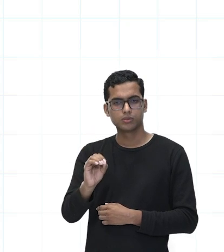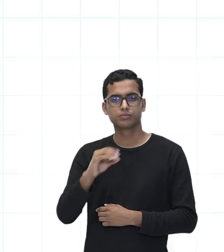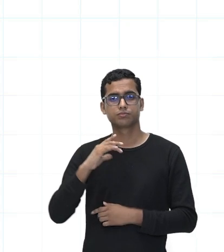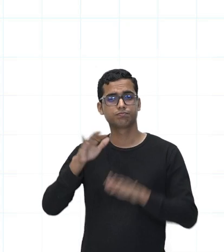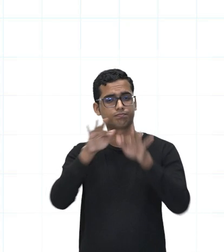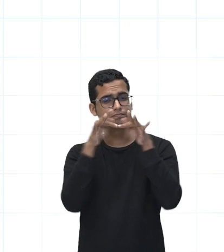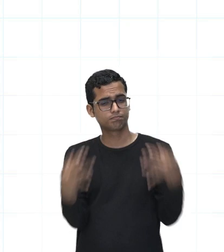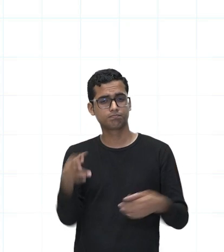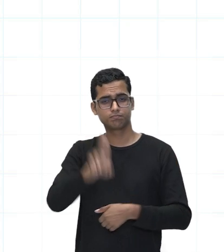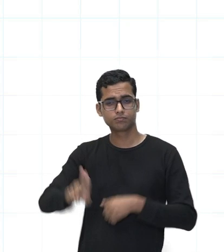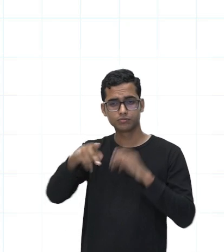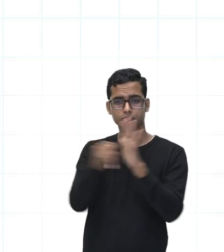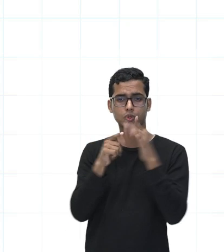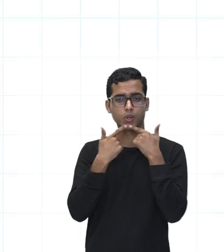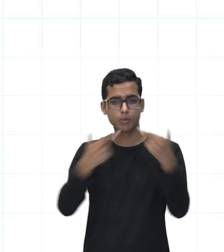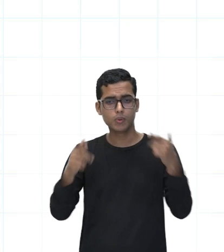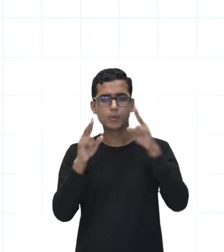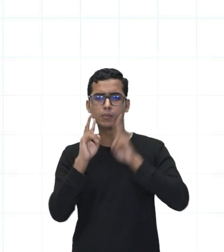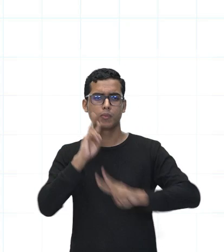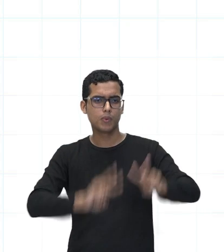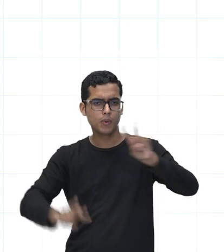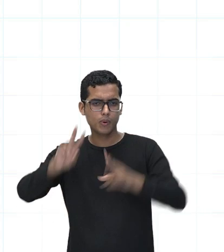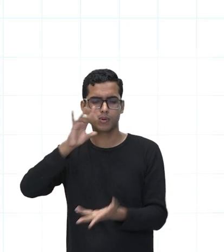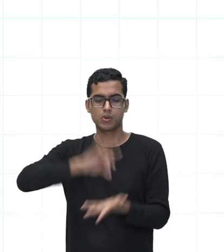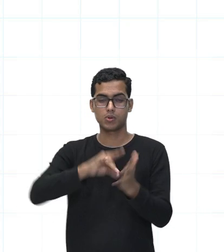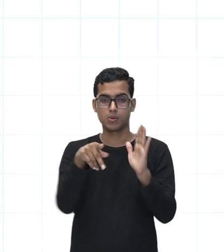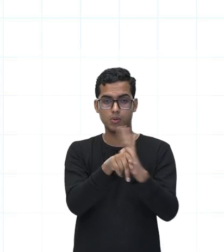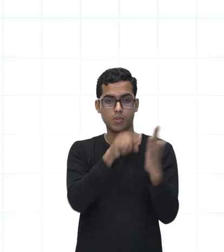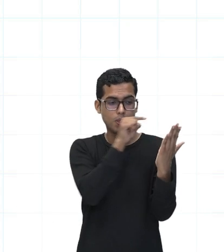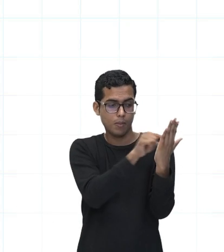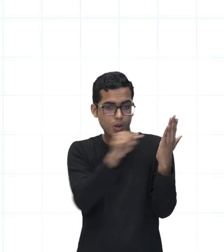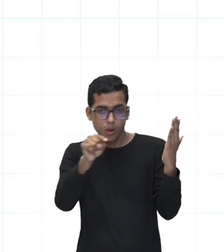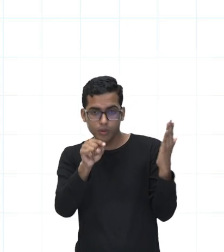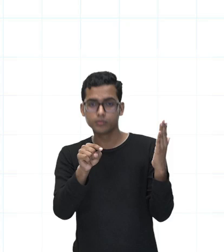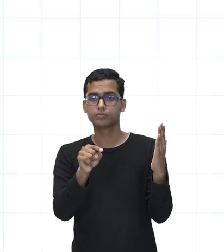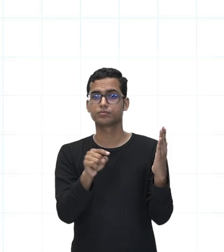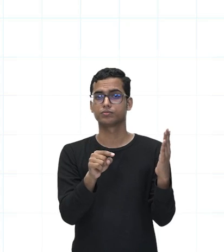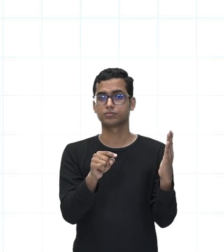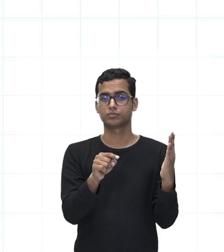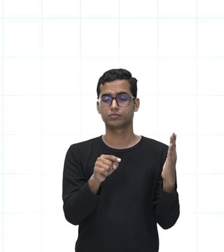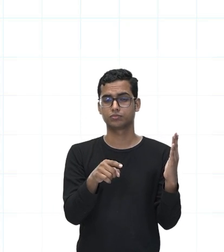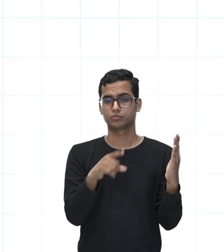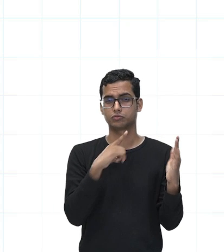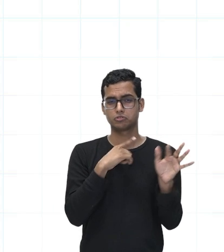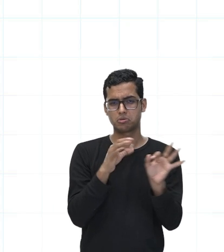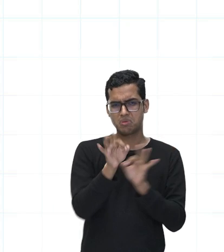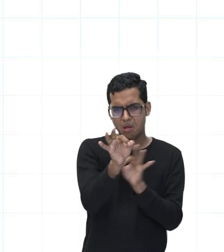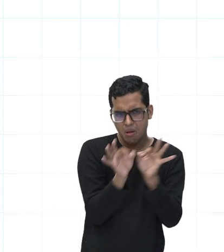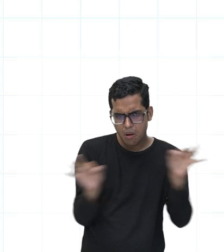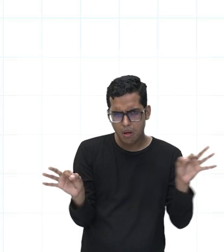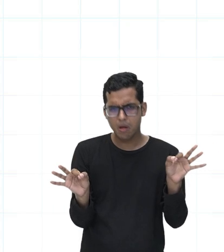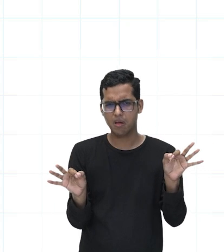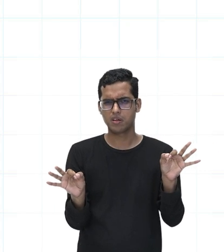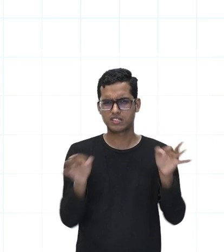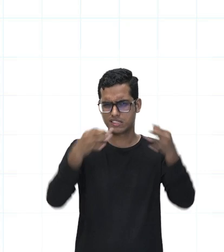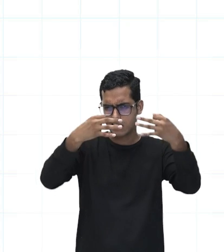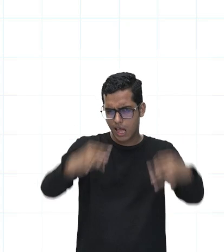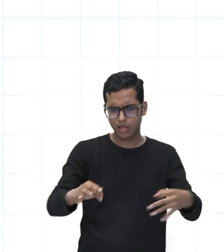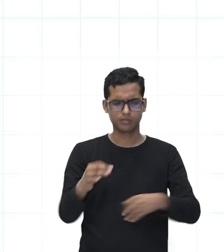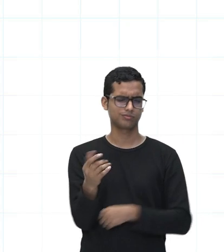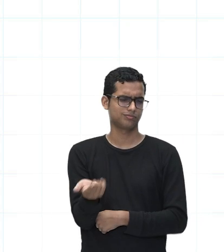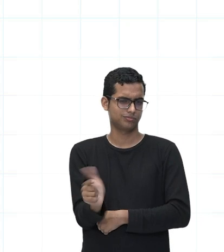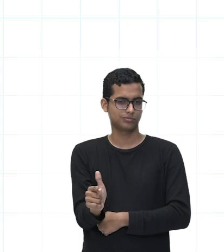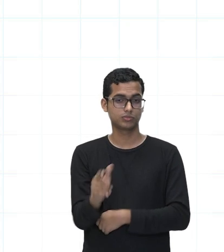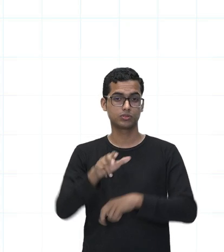mais simples da linguagem visual. Os pontos na composição artística não têm dimensões definidas, pois se apresentam